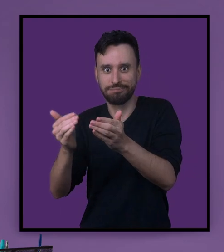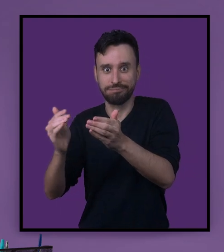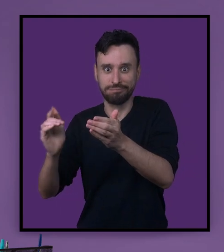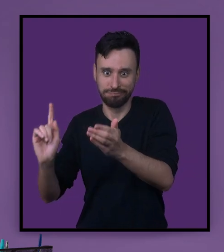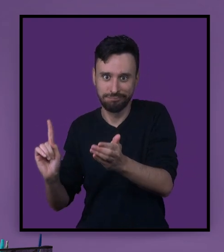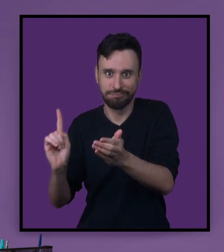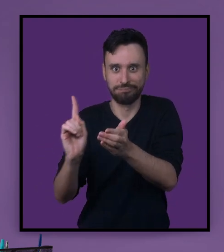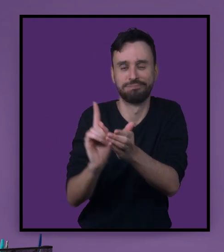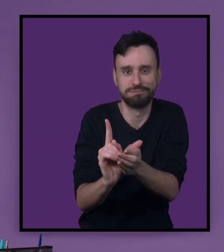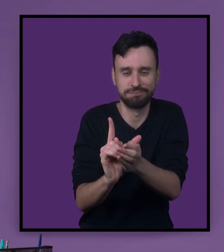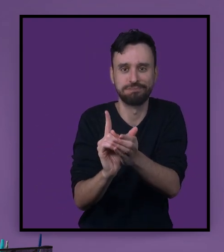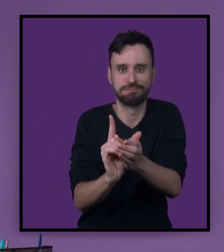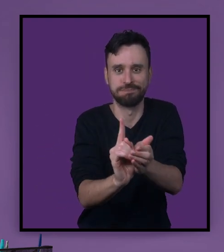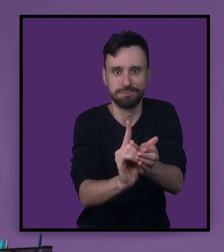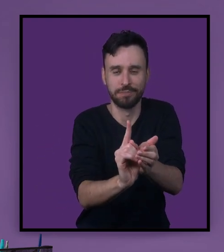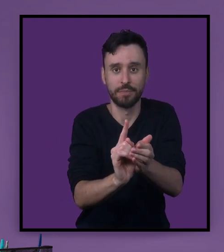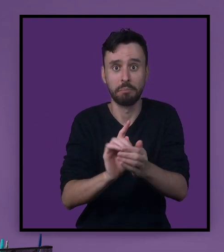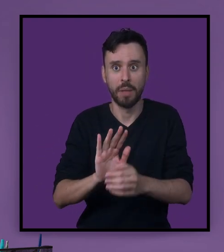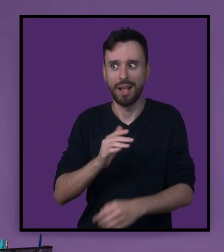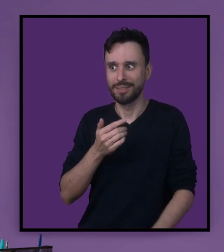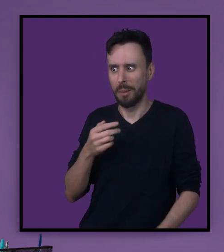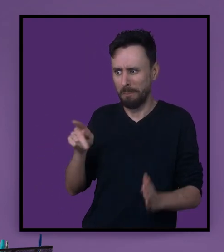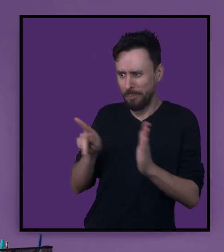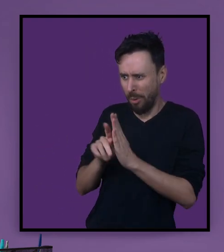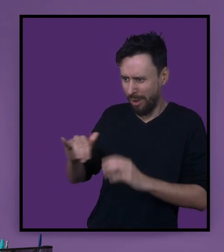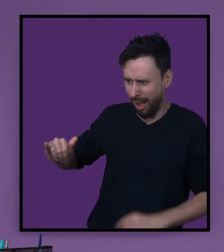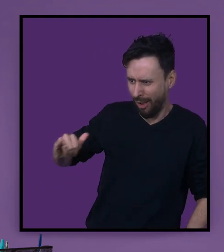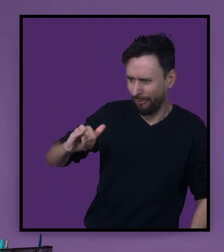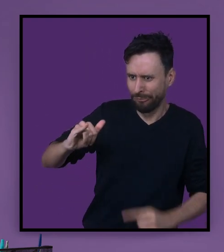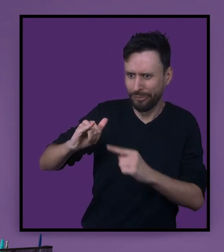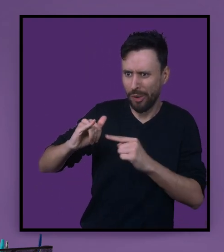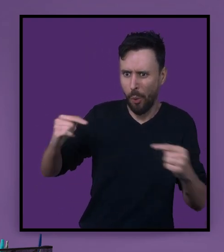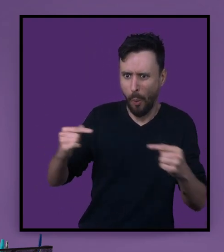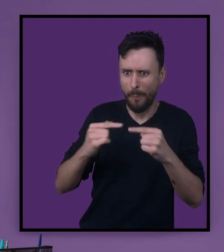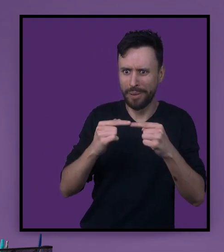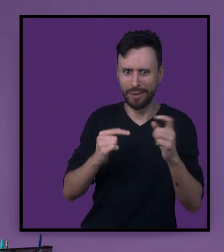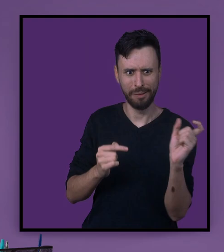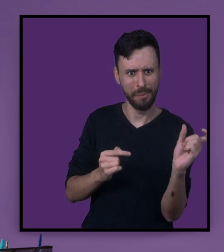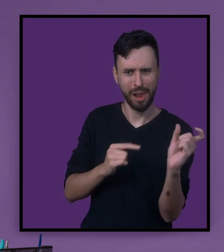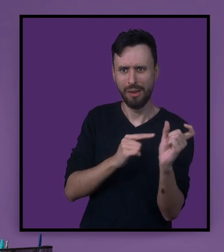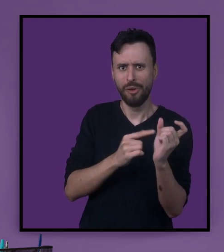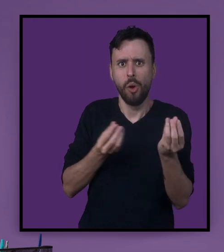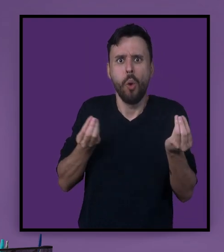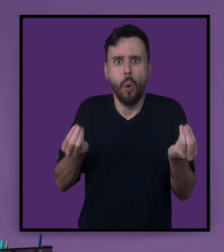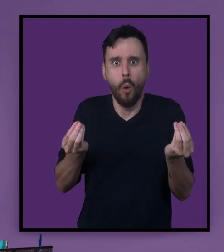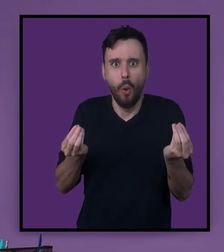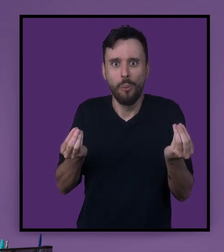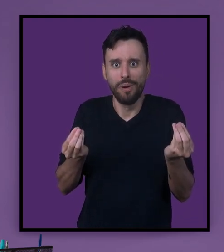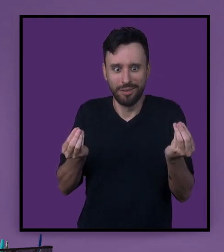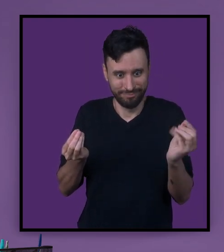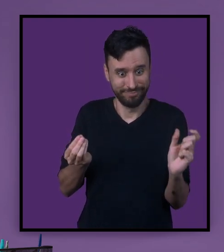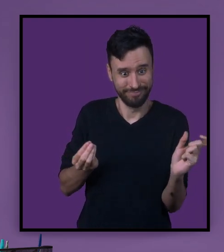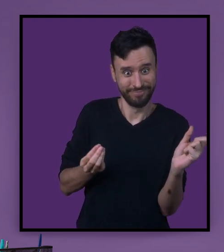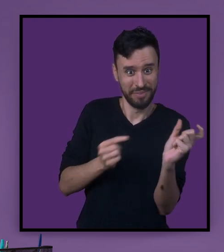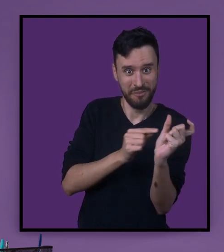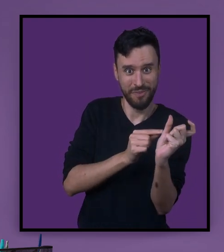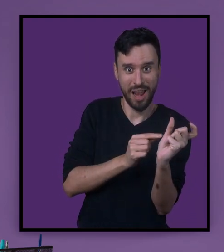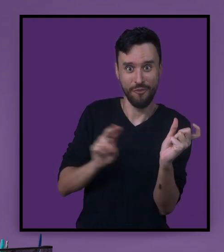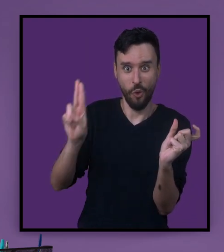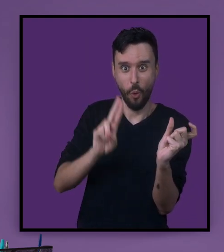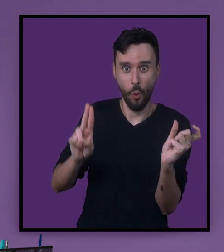barco. Mas como não há um termo específico para o avião, embarcar, por